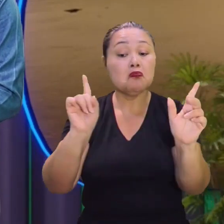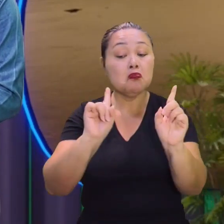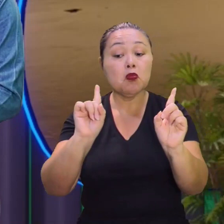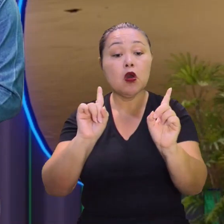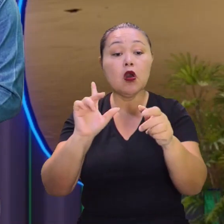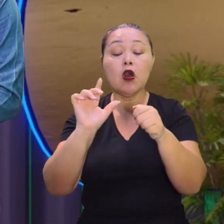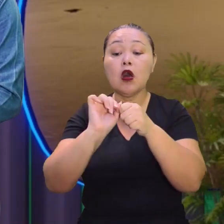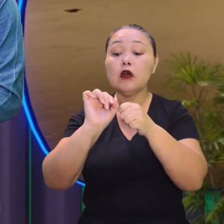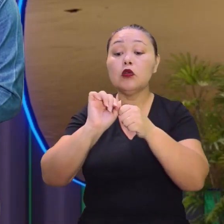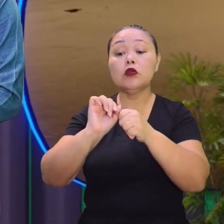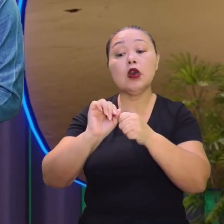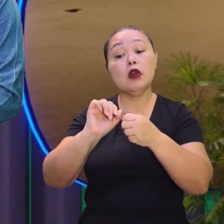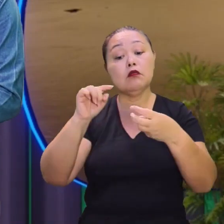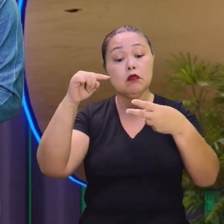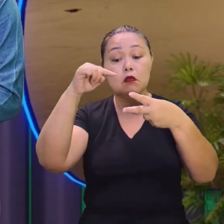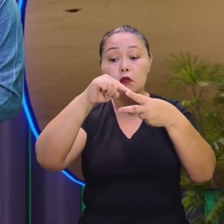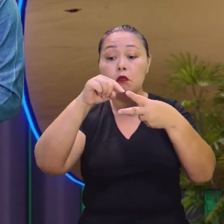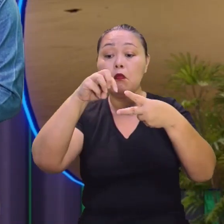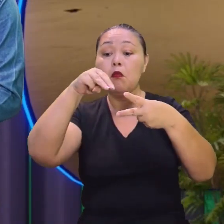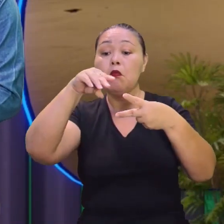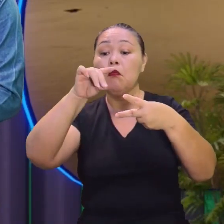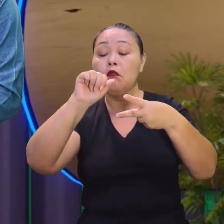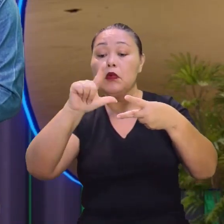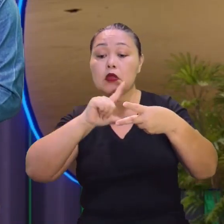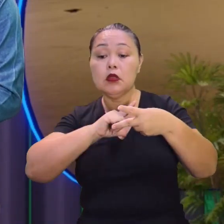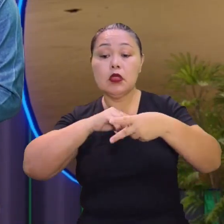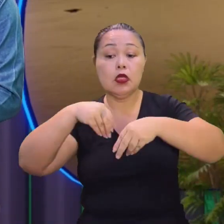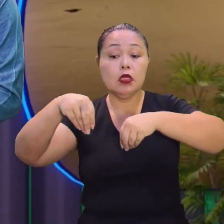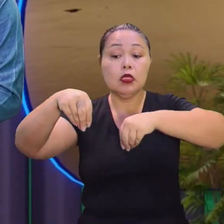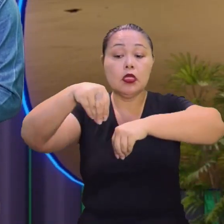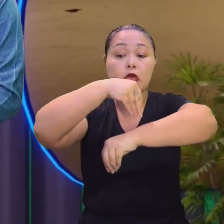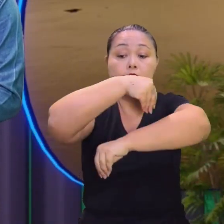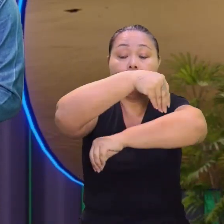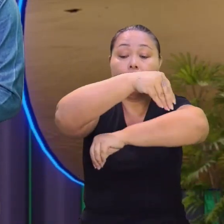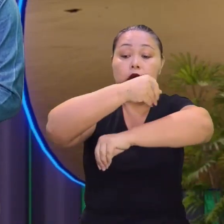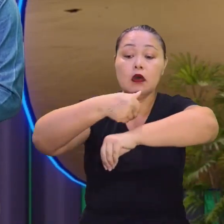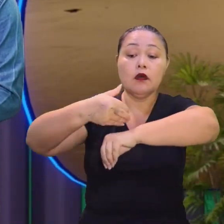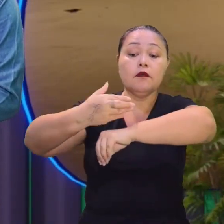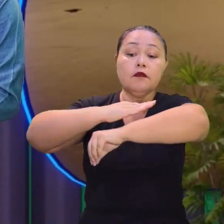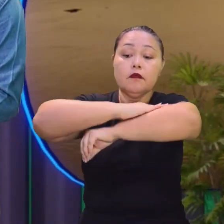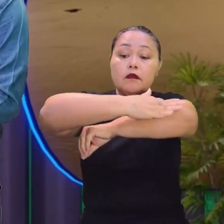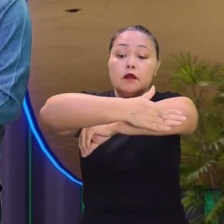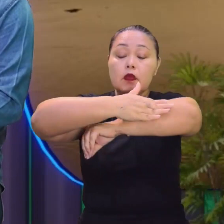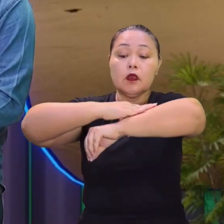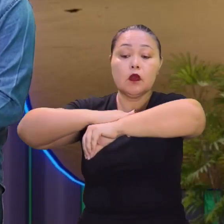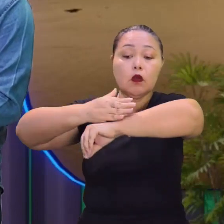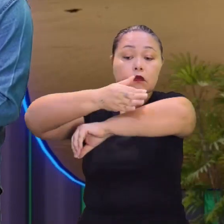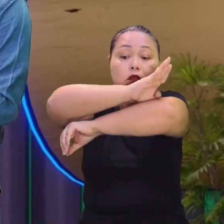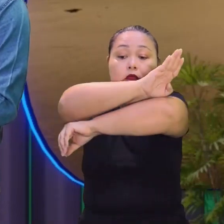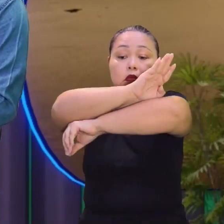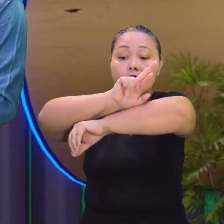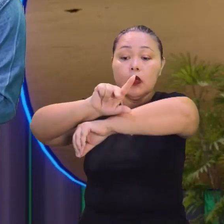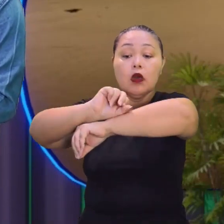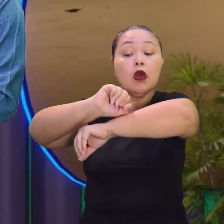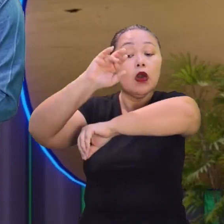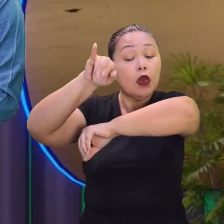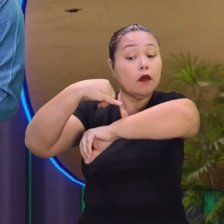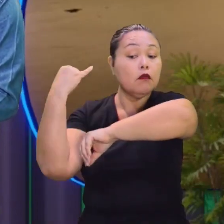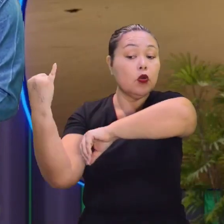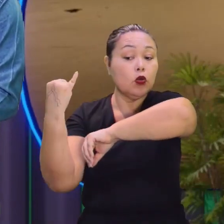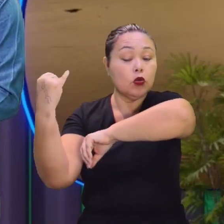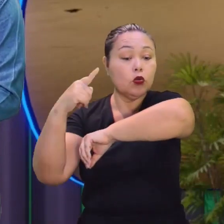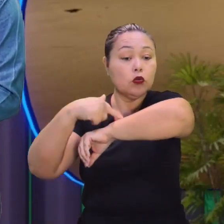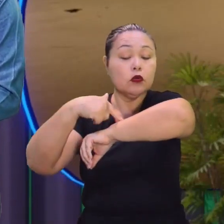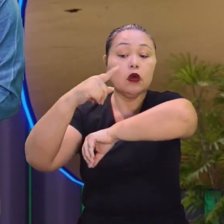o modal terrestre, principalmente com as rodovias, né, que é muito importante para a